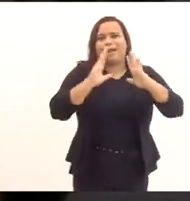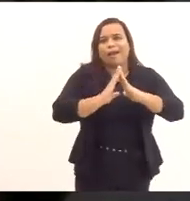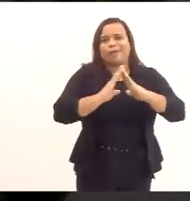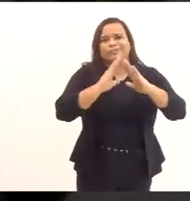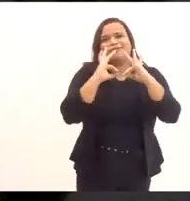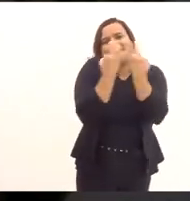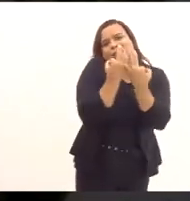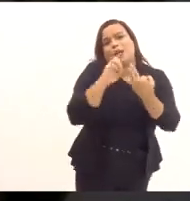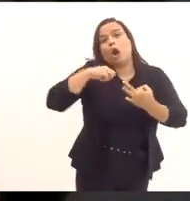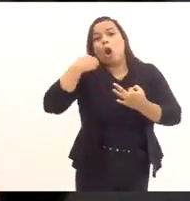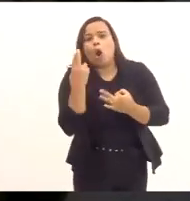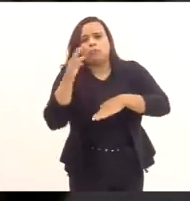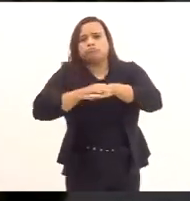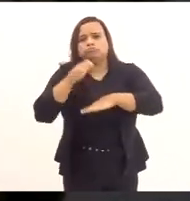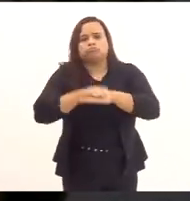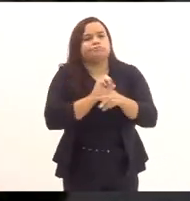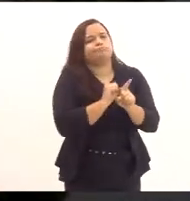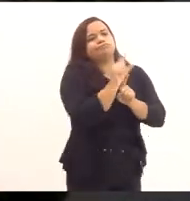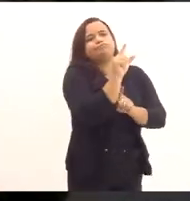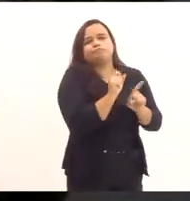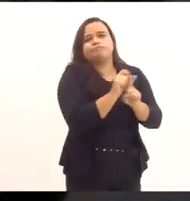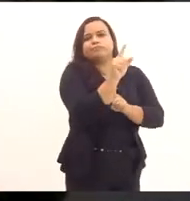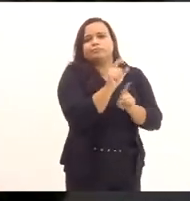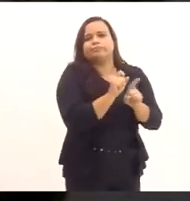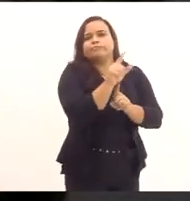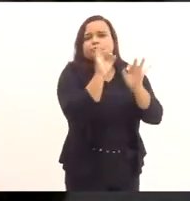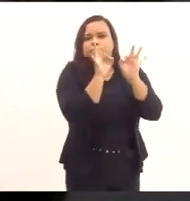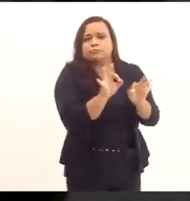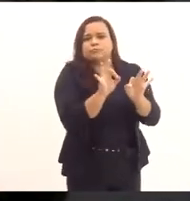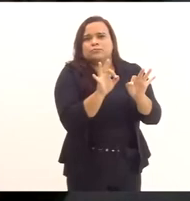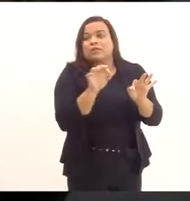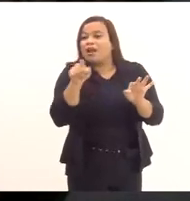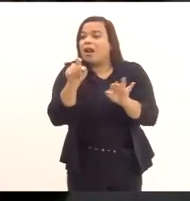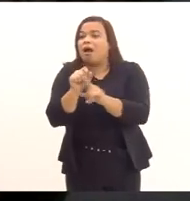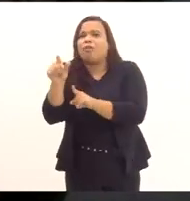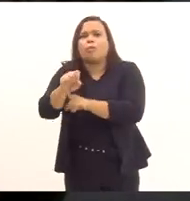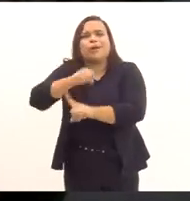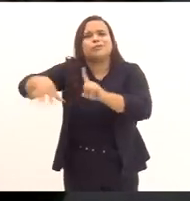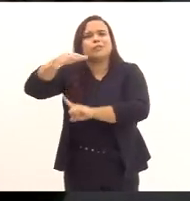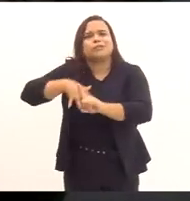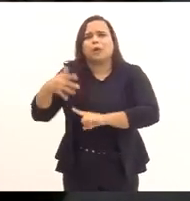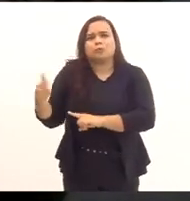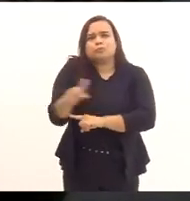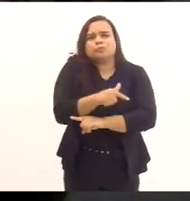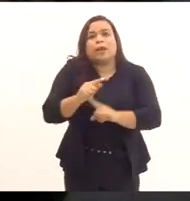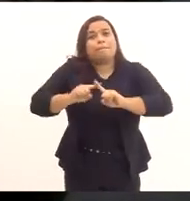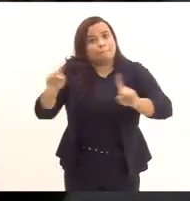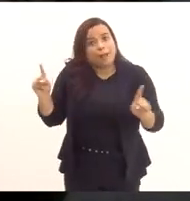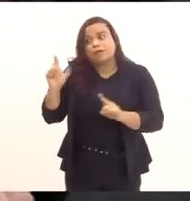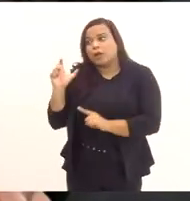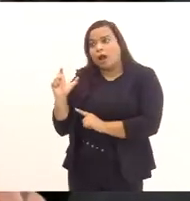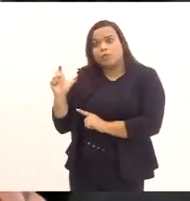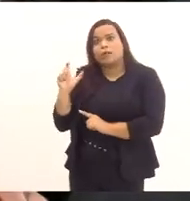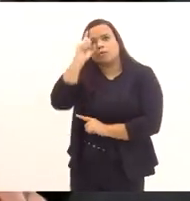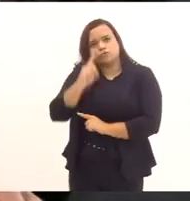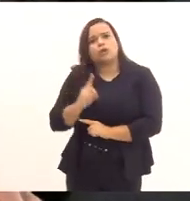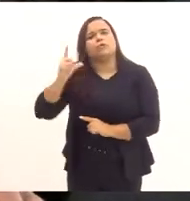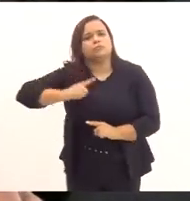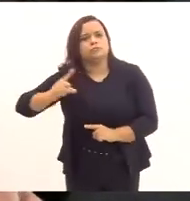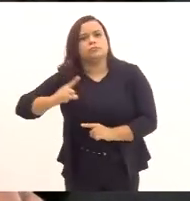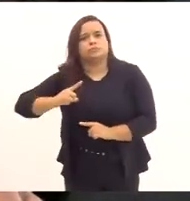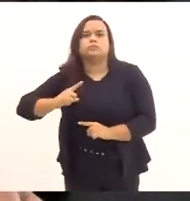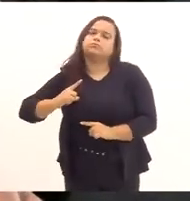conta e não fizeram não entraram para aluguel social mas que tem direito a esse benefício e a segunda coisa que eu gostei de lembrar daquele